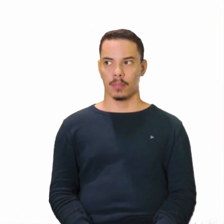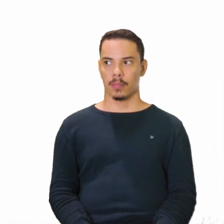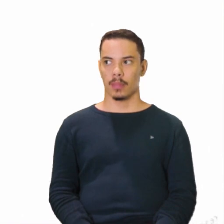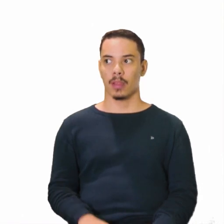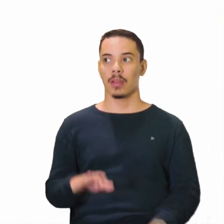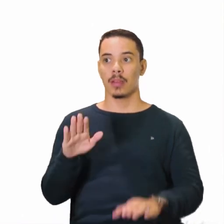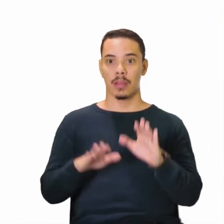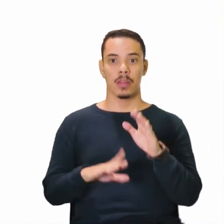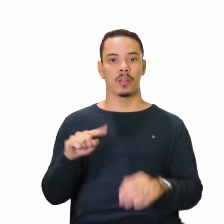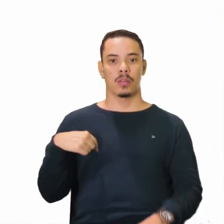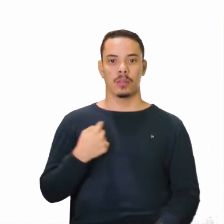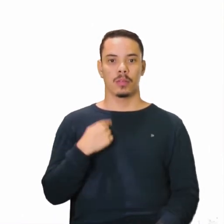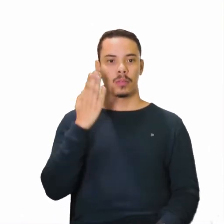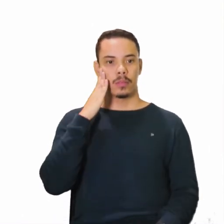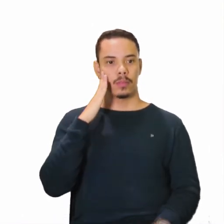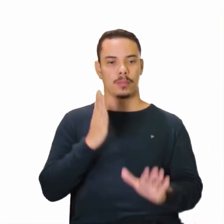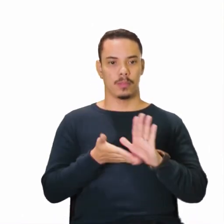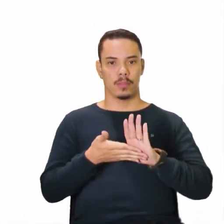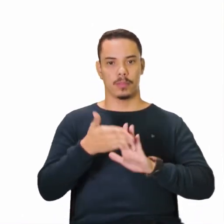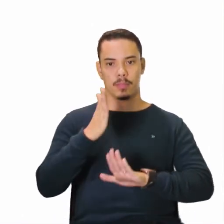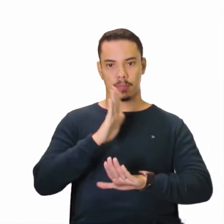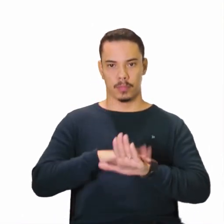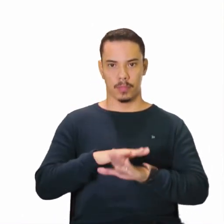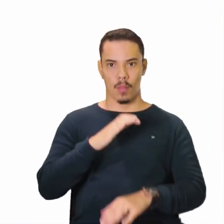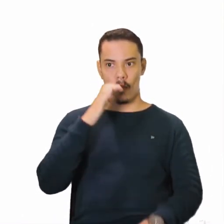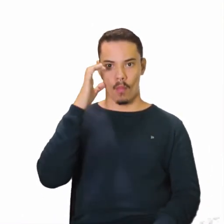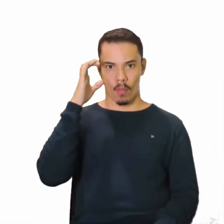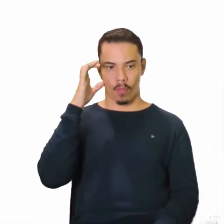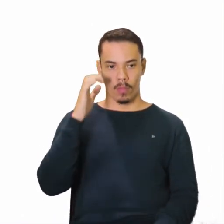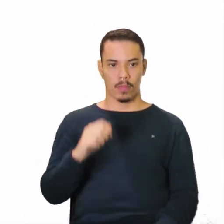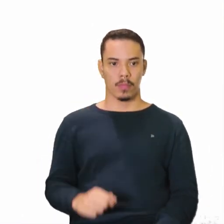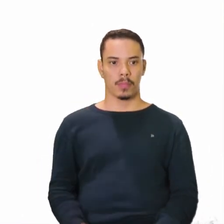seja, subentendidos. Vamos ver aqui.